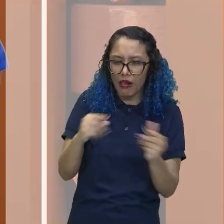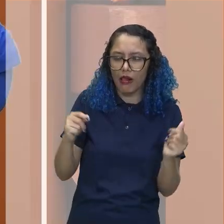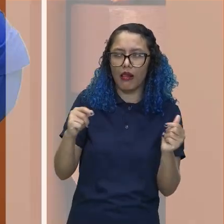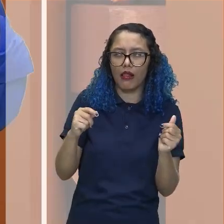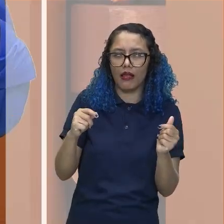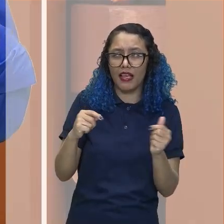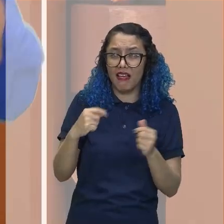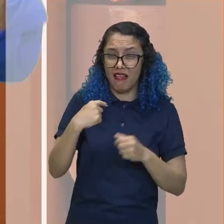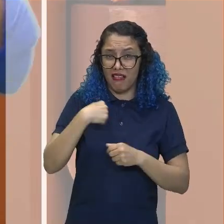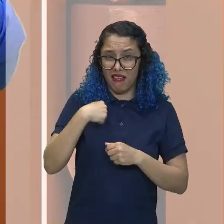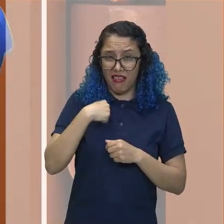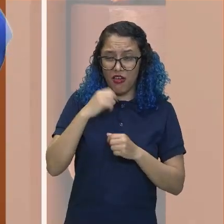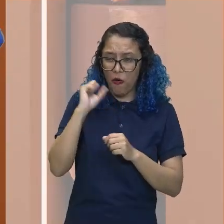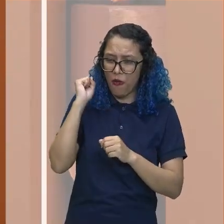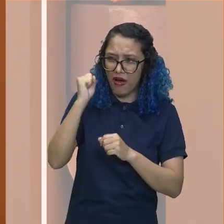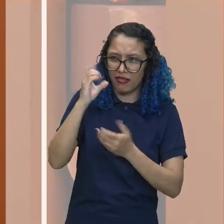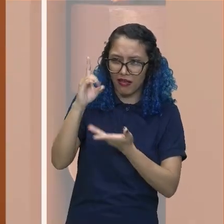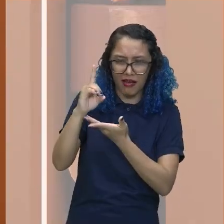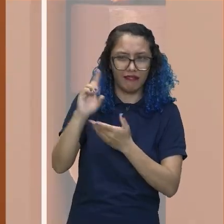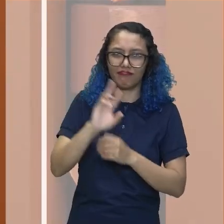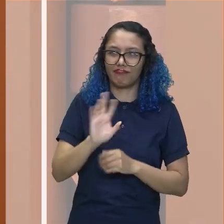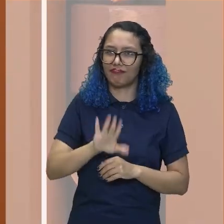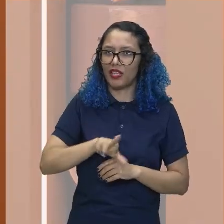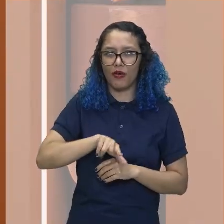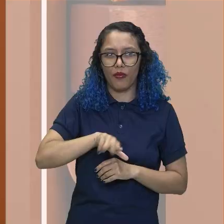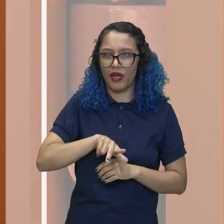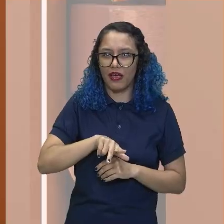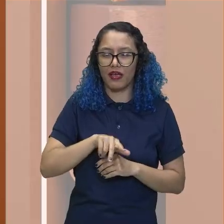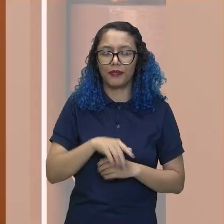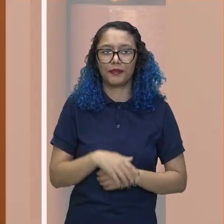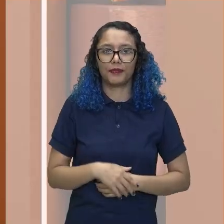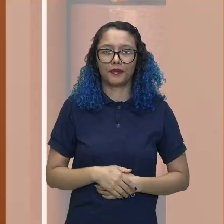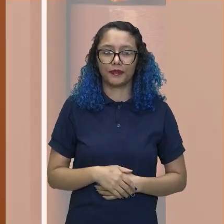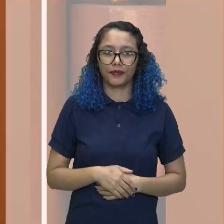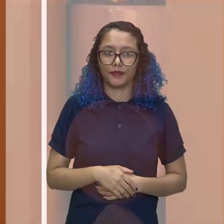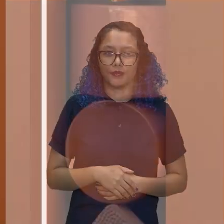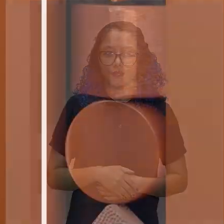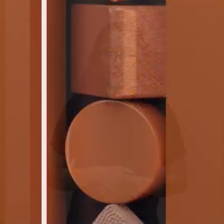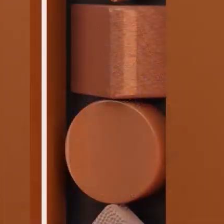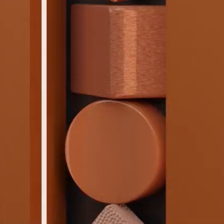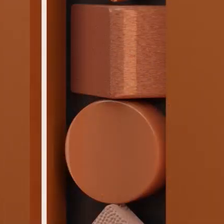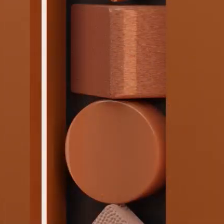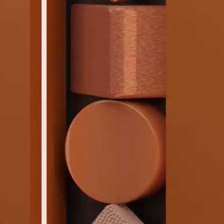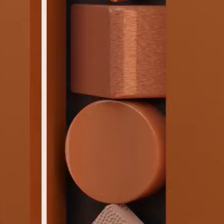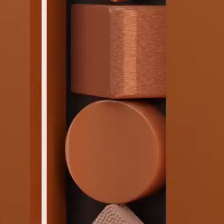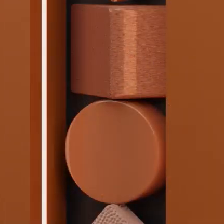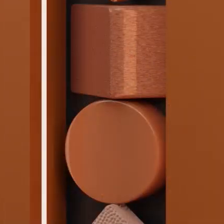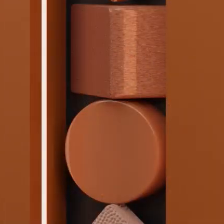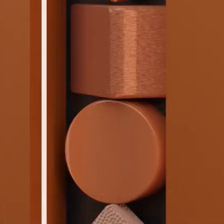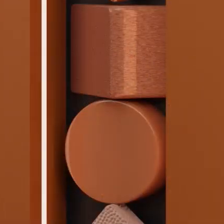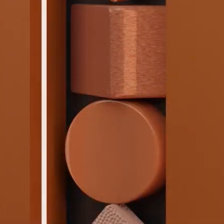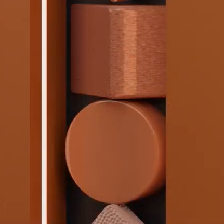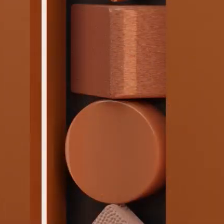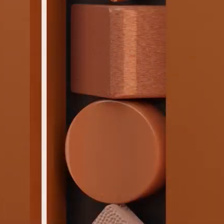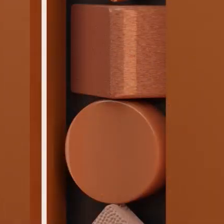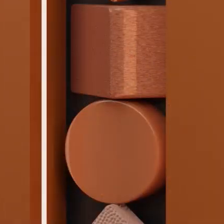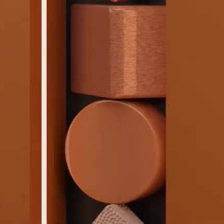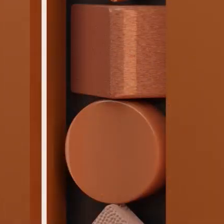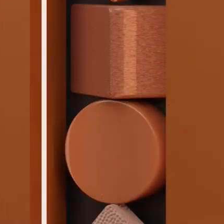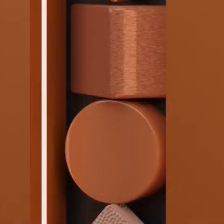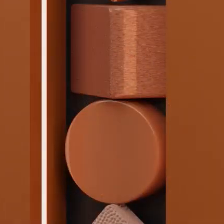eu. Olha no pensamento de Nietzsche. Quem foi que matou? Porque o pessoal fala, o Nietzsche ele diz que Deus morreu. Mas é porque